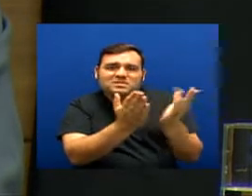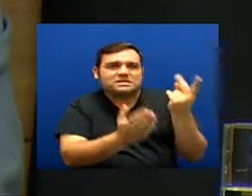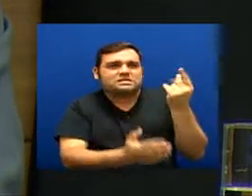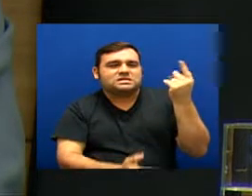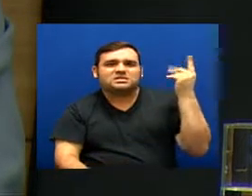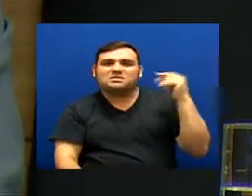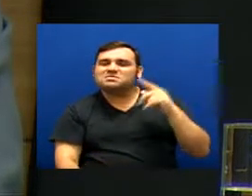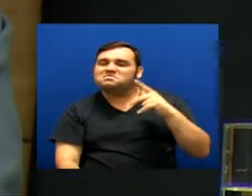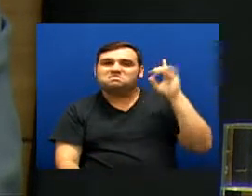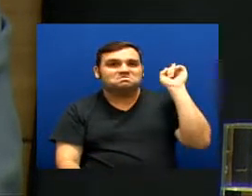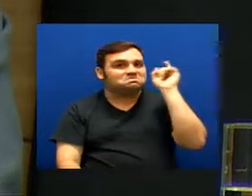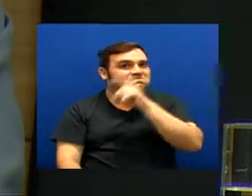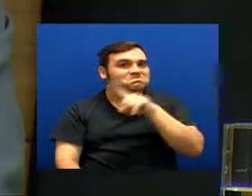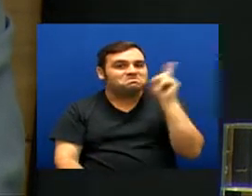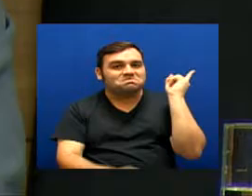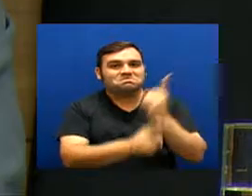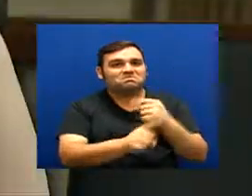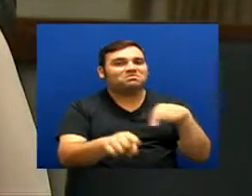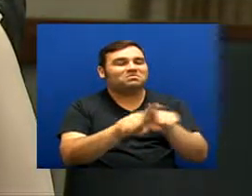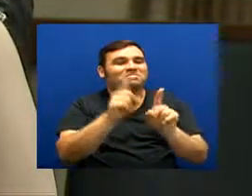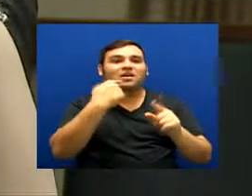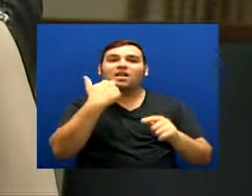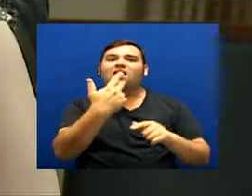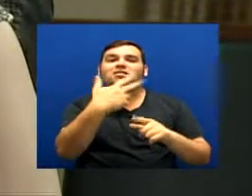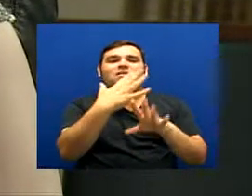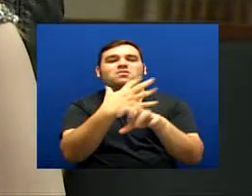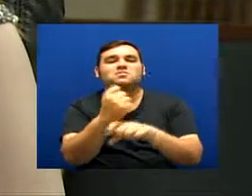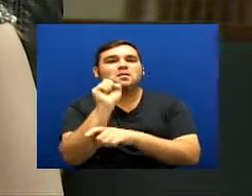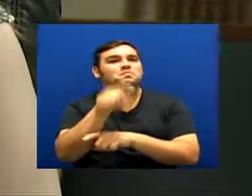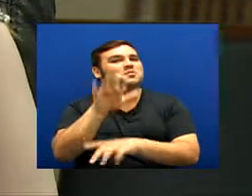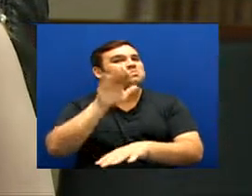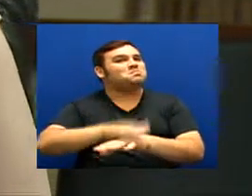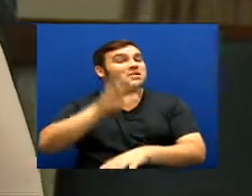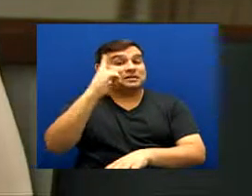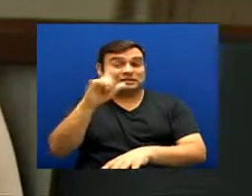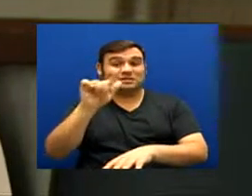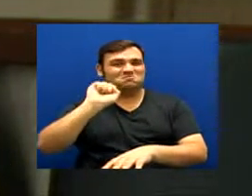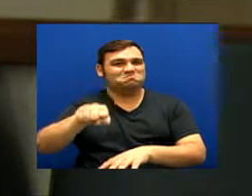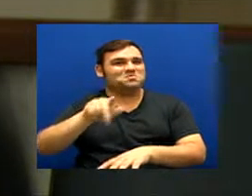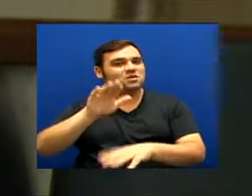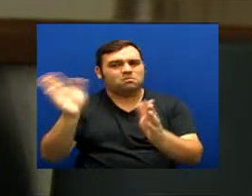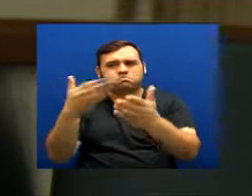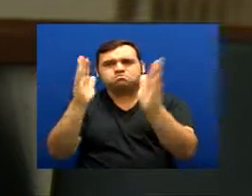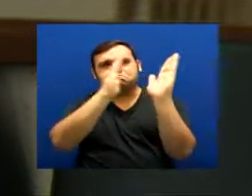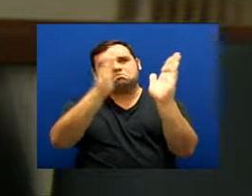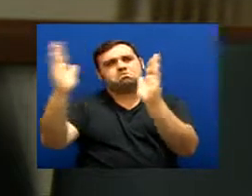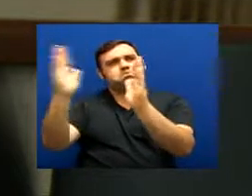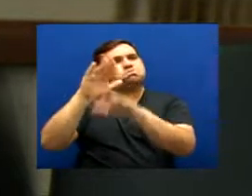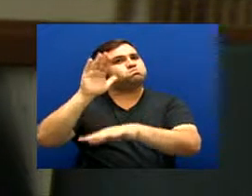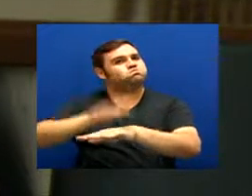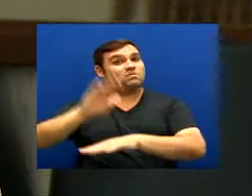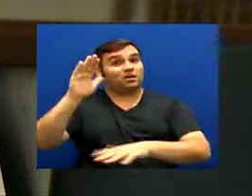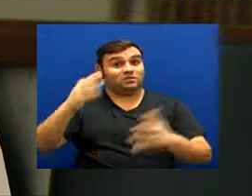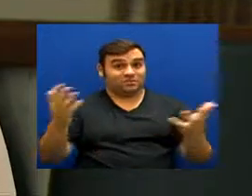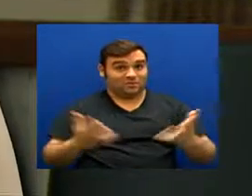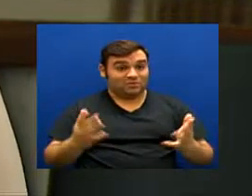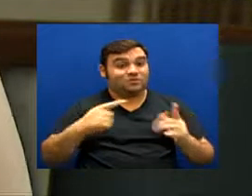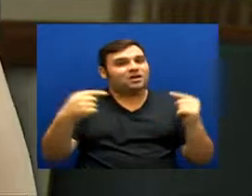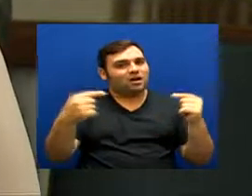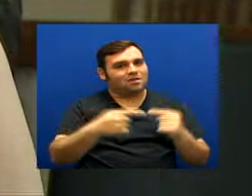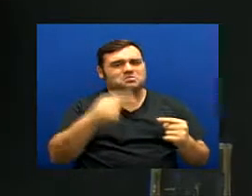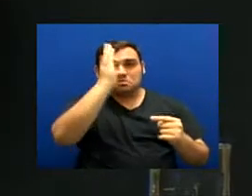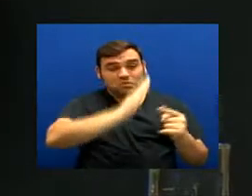o Renascimento. Na época, o mundo se expandia com as grandes navegações e a reforma de Lutero ampliou